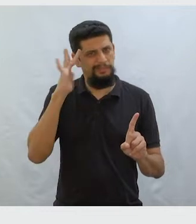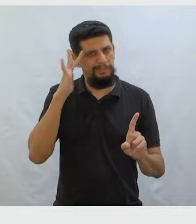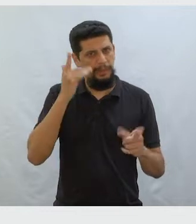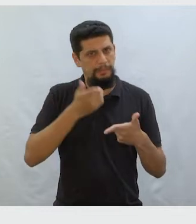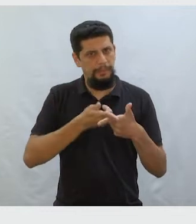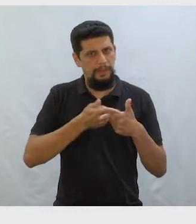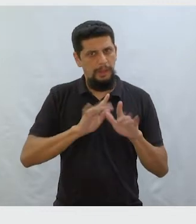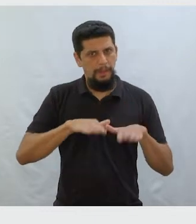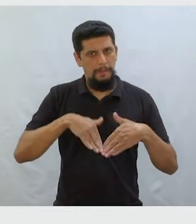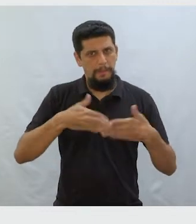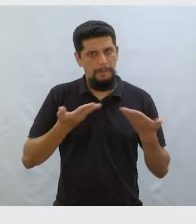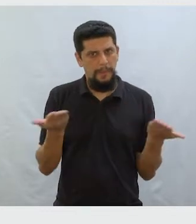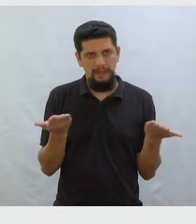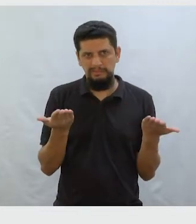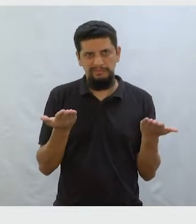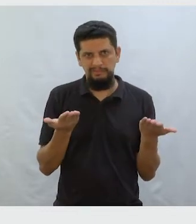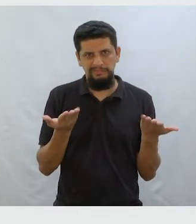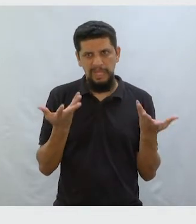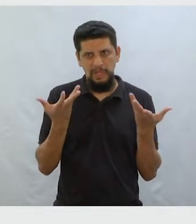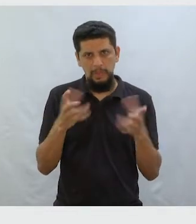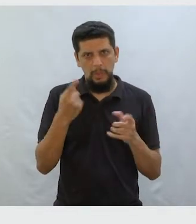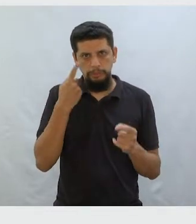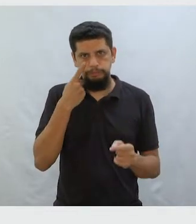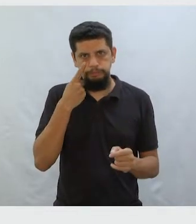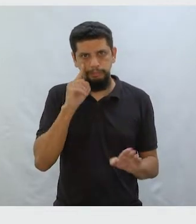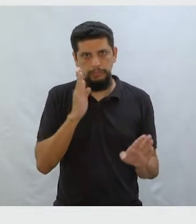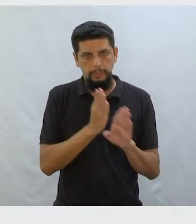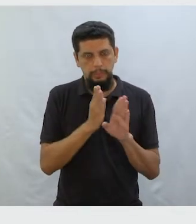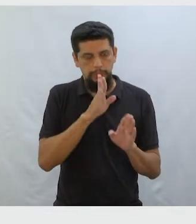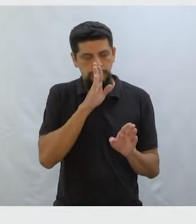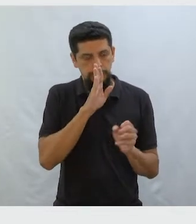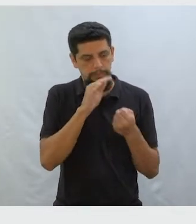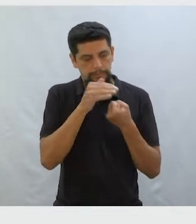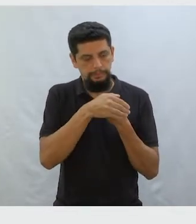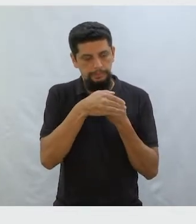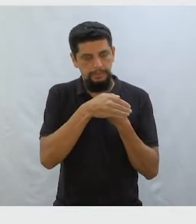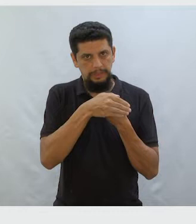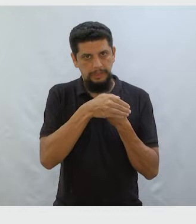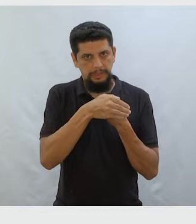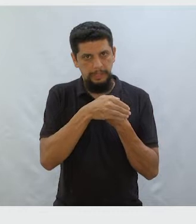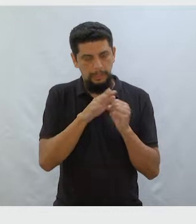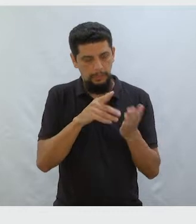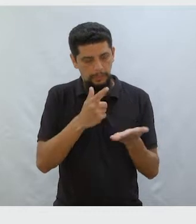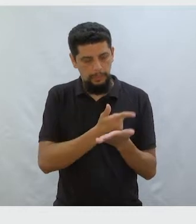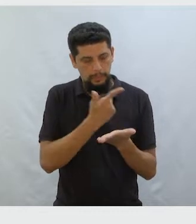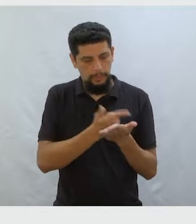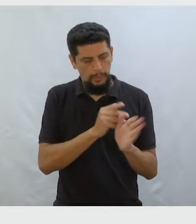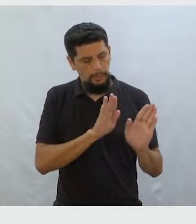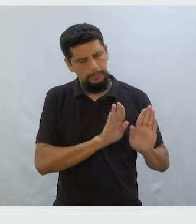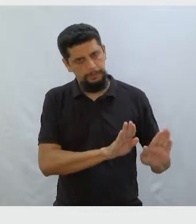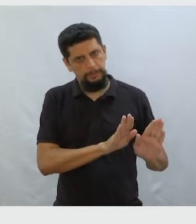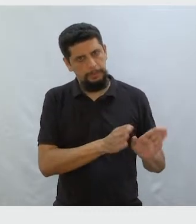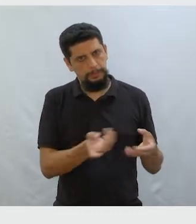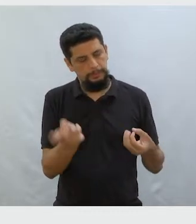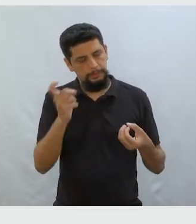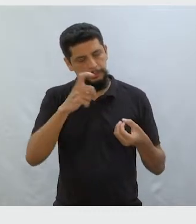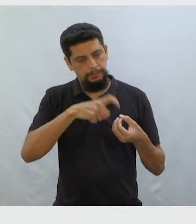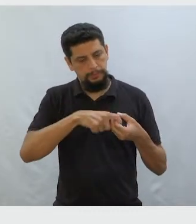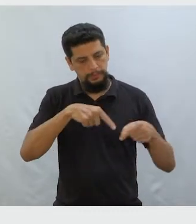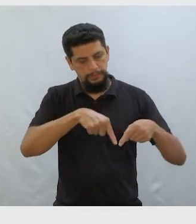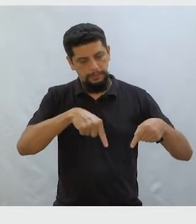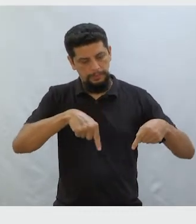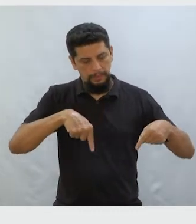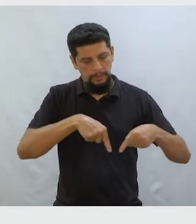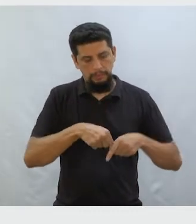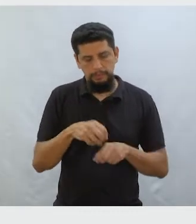bem porquê mas não queria que descobrissem o seu segredo então botou o livro no lugar e voltou para o quarto da